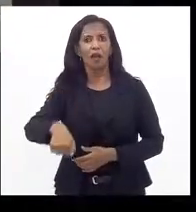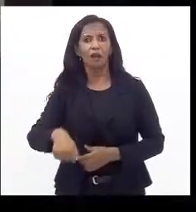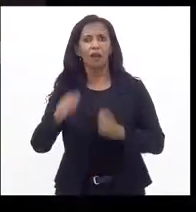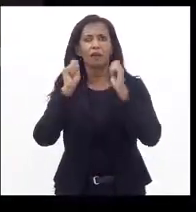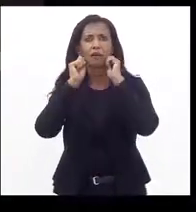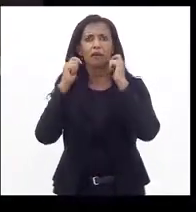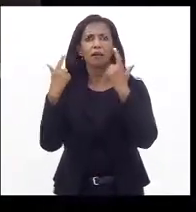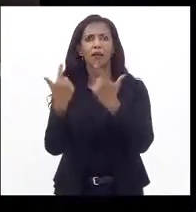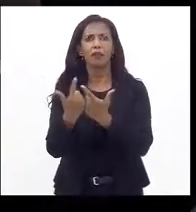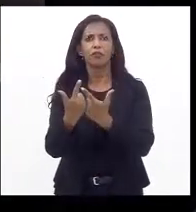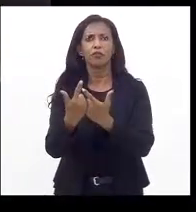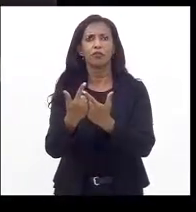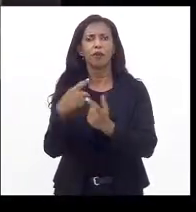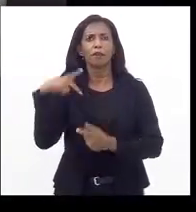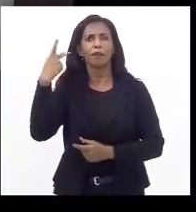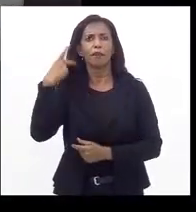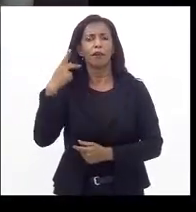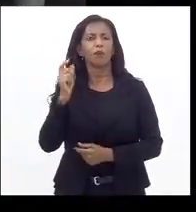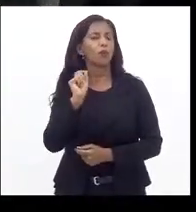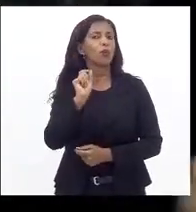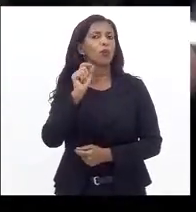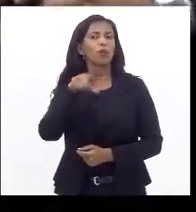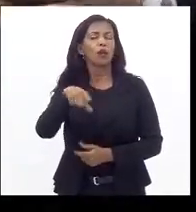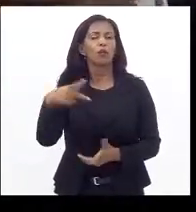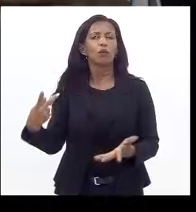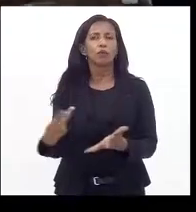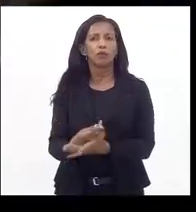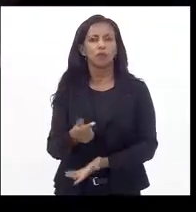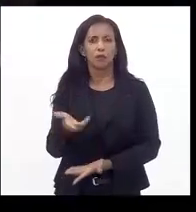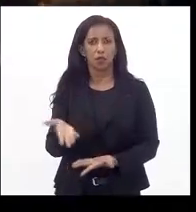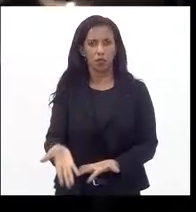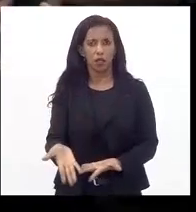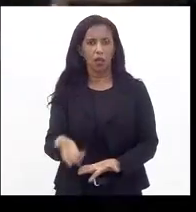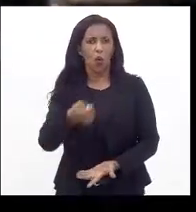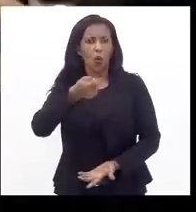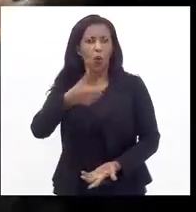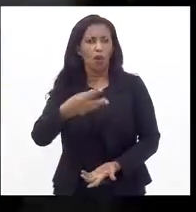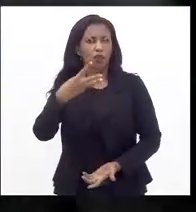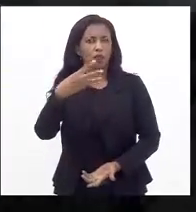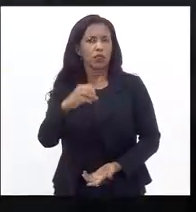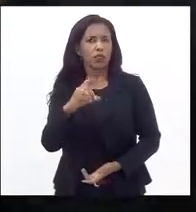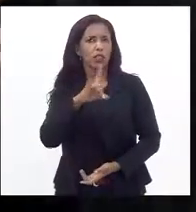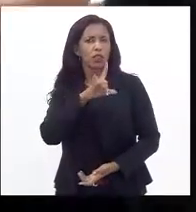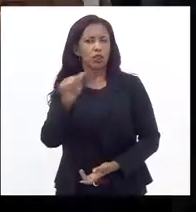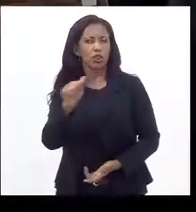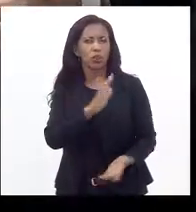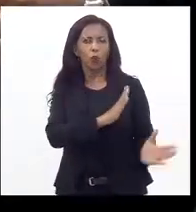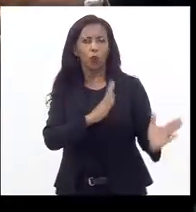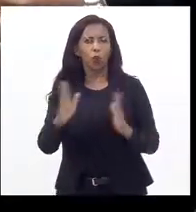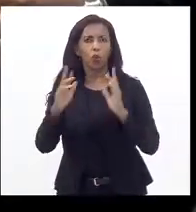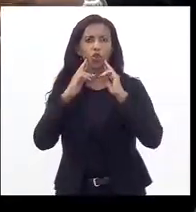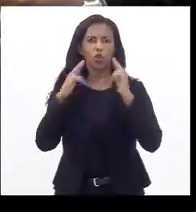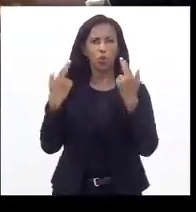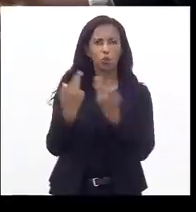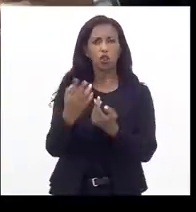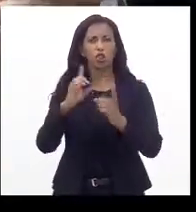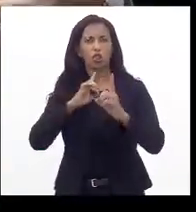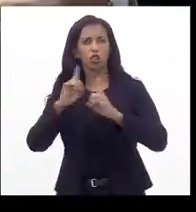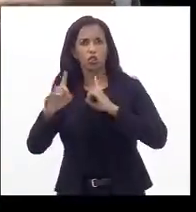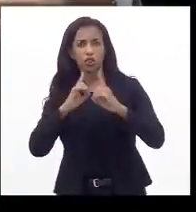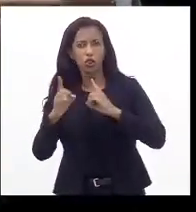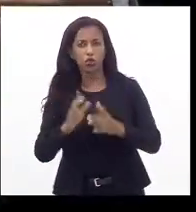Parlamento aqui o que nós fizemos desses quase 30 dias de reunir de